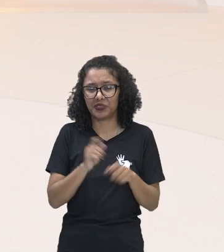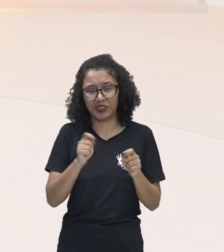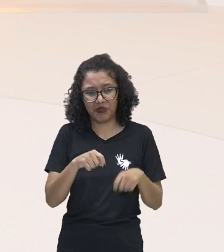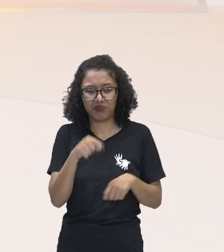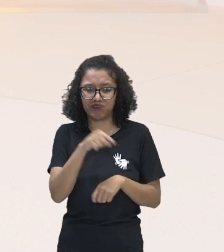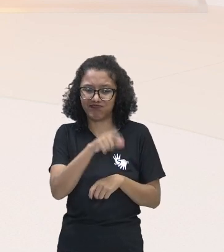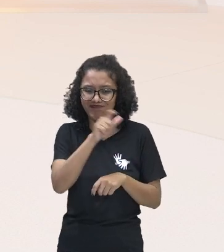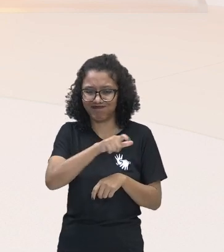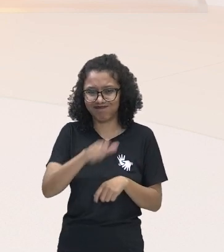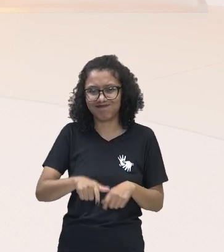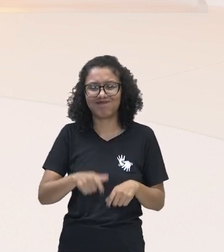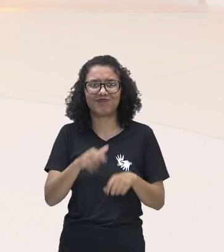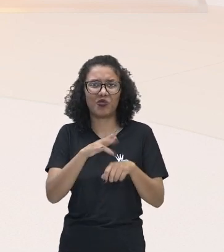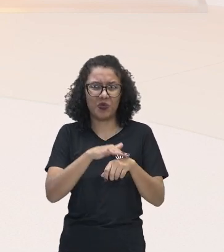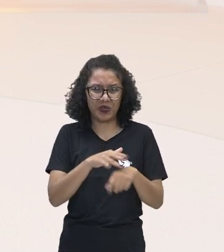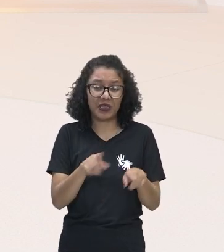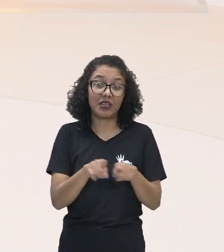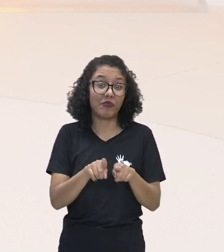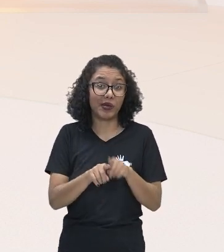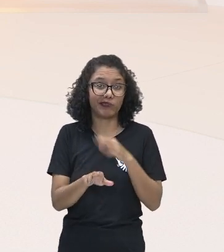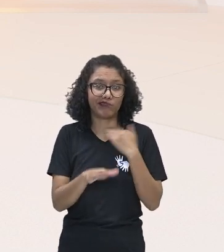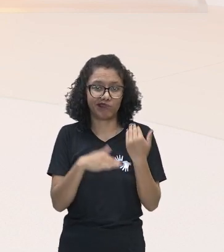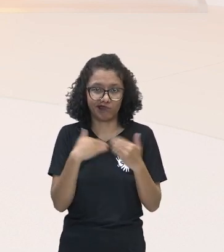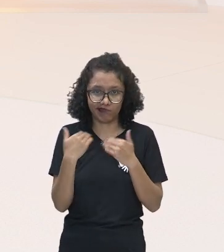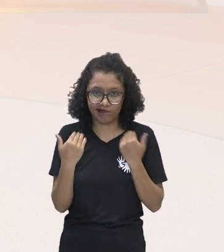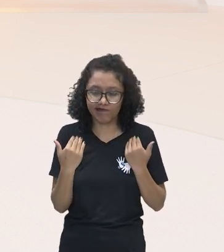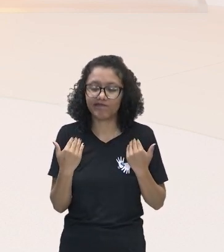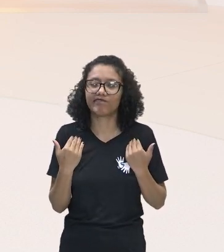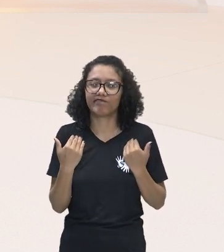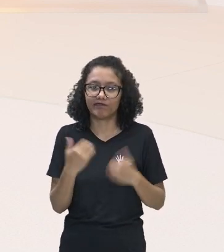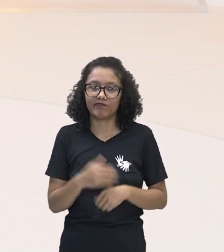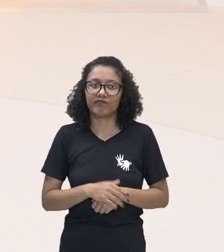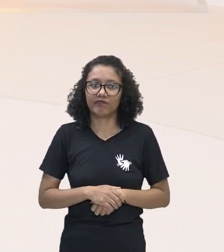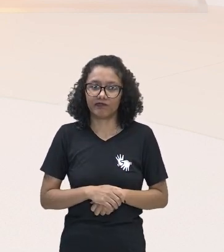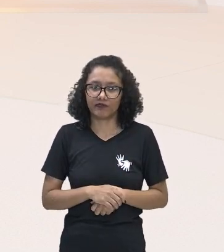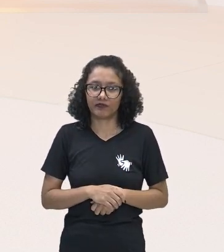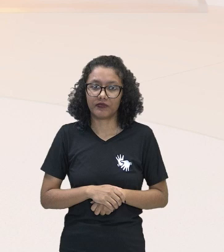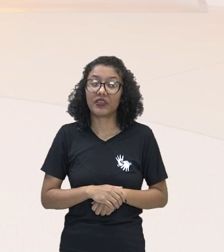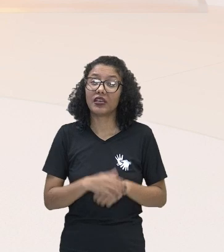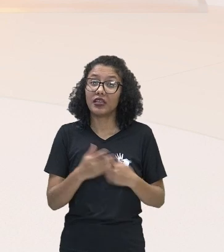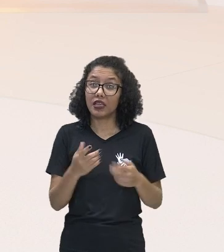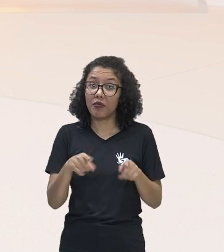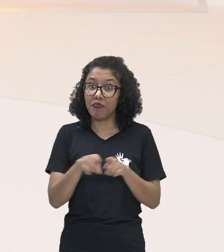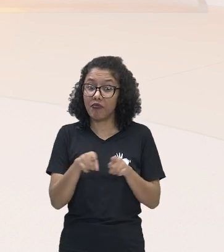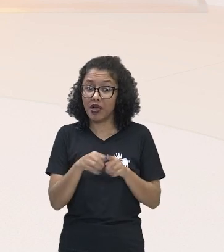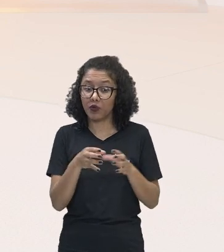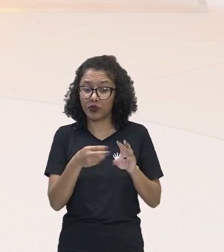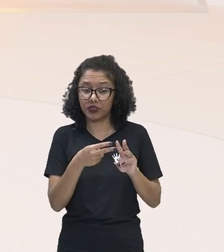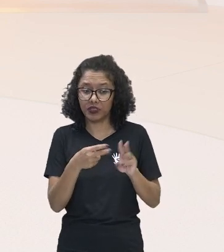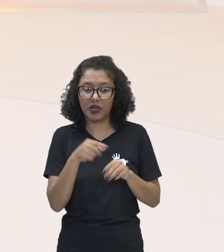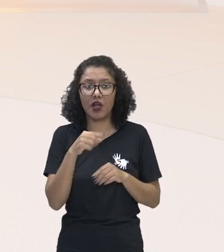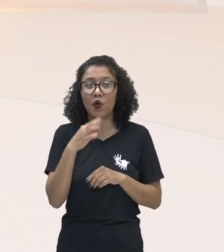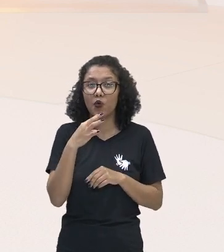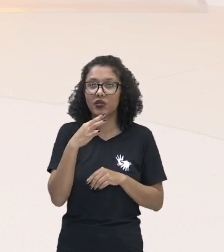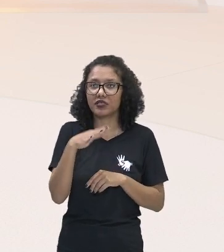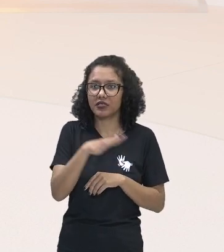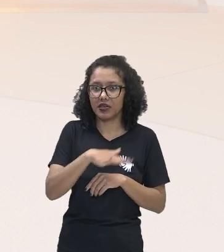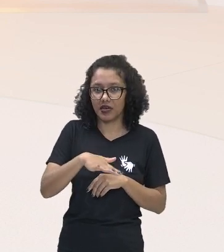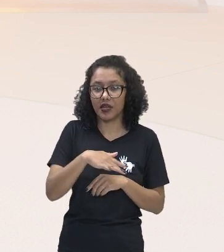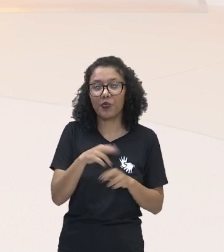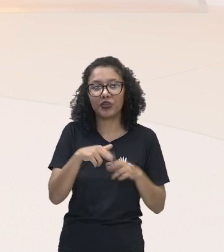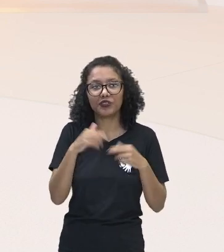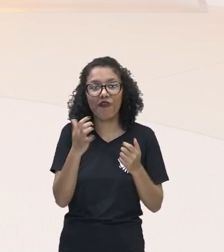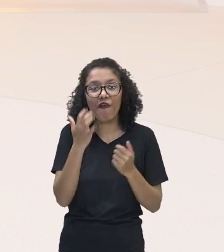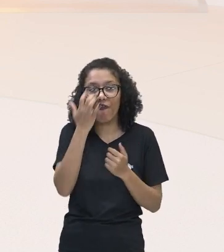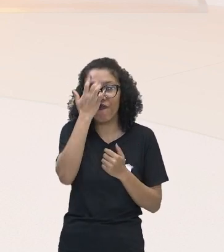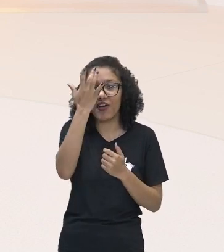e, consequentemente, morram. E também os indígenas, como eles conheciam a região, eles tinham a maior facilidade de penetrar